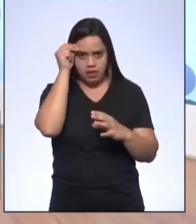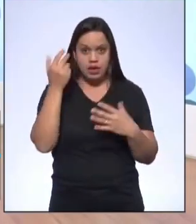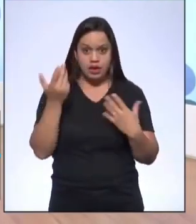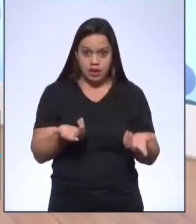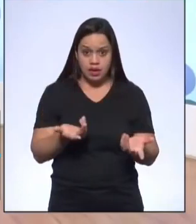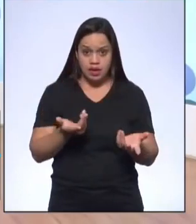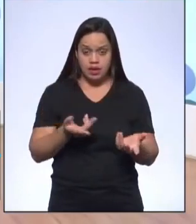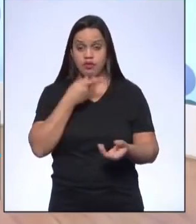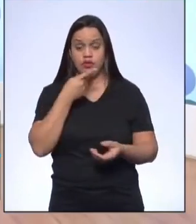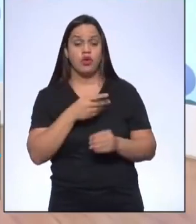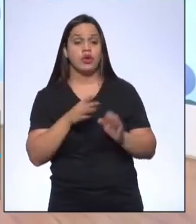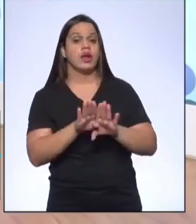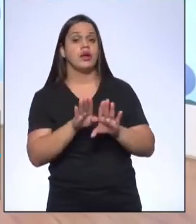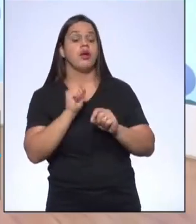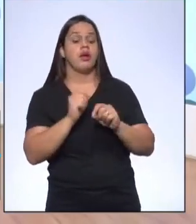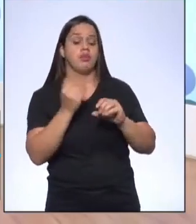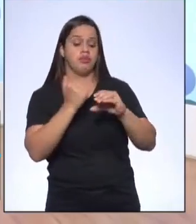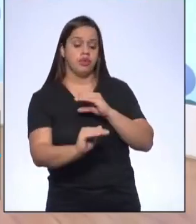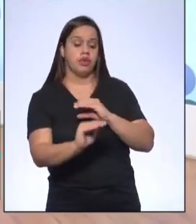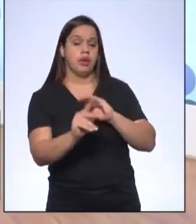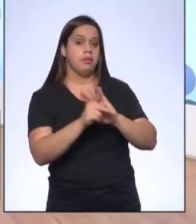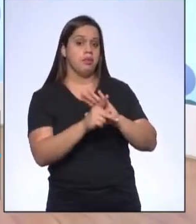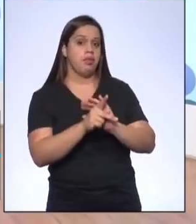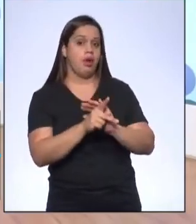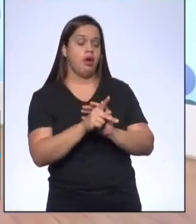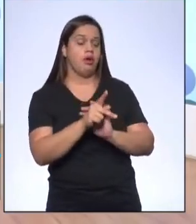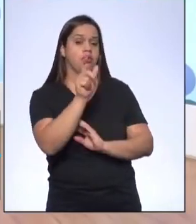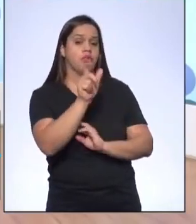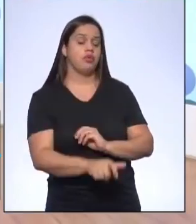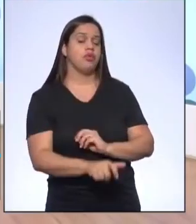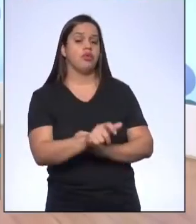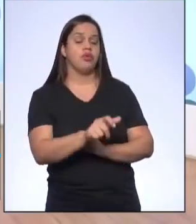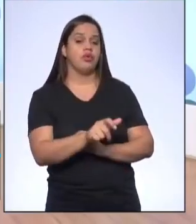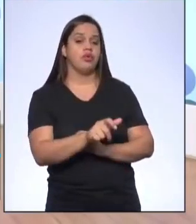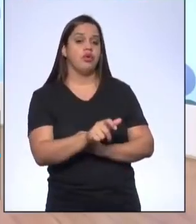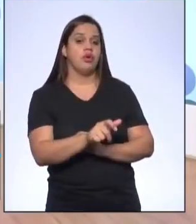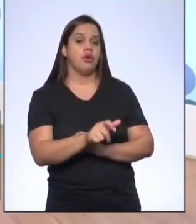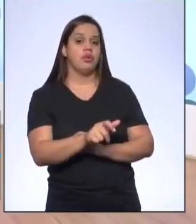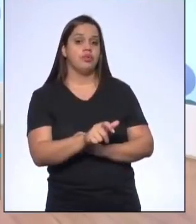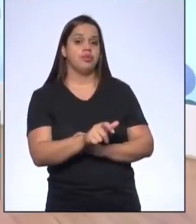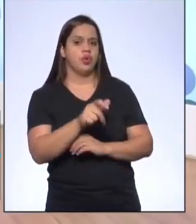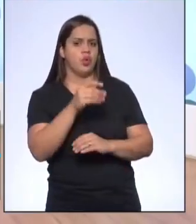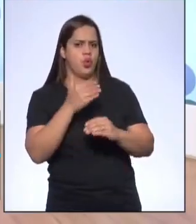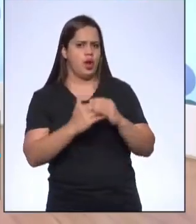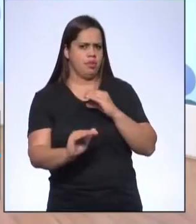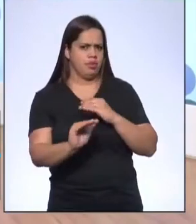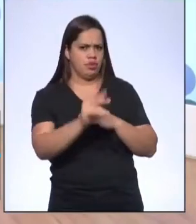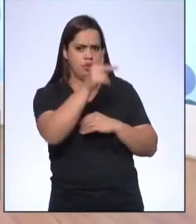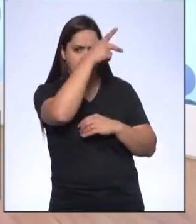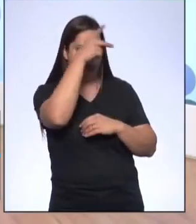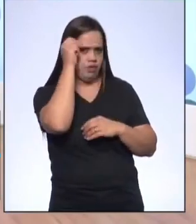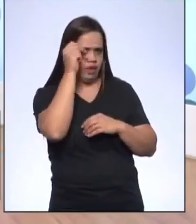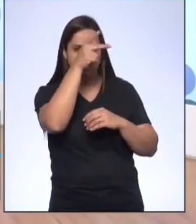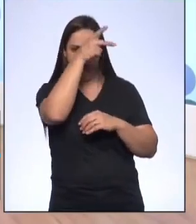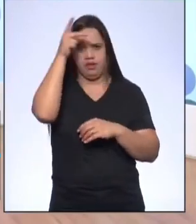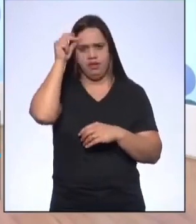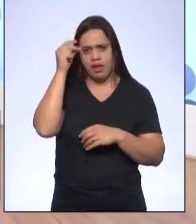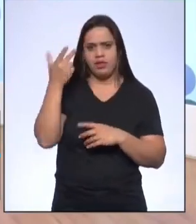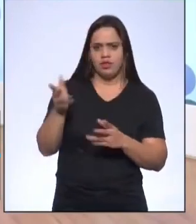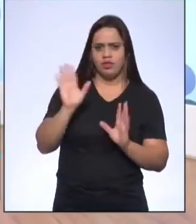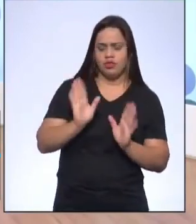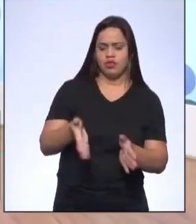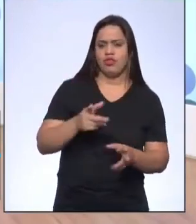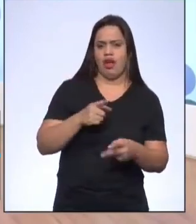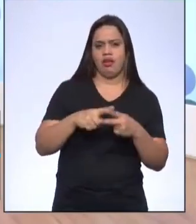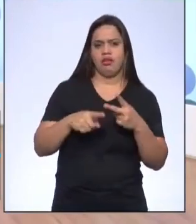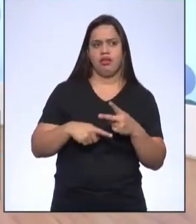que o emissor é o Flávio, várias Flávio. pessoas. Opa, O então. emissor é o prefeito, O o emissor receptor. é o prefeito. Acabei de ler aqui.